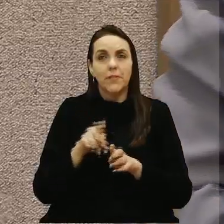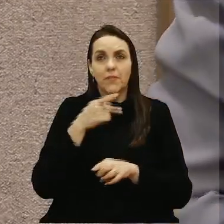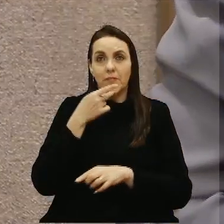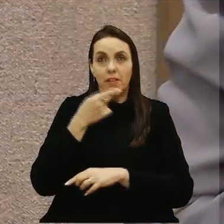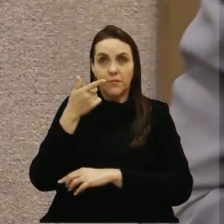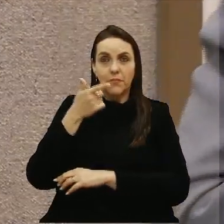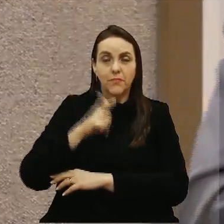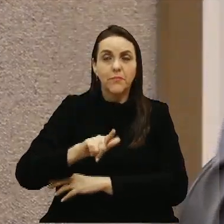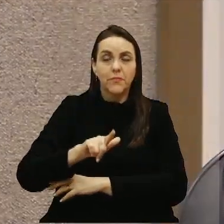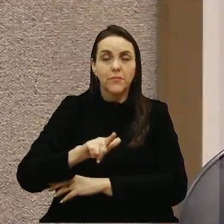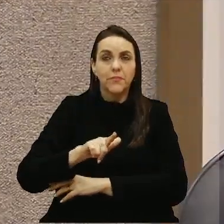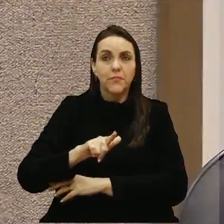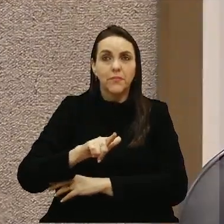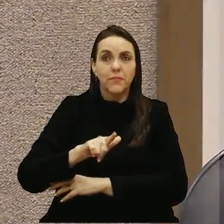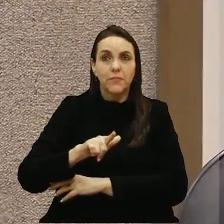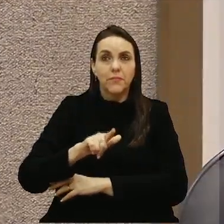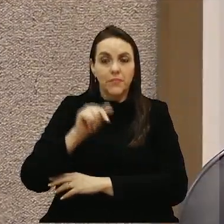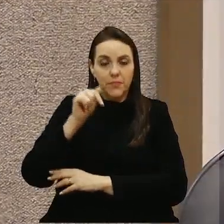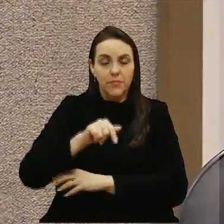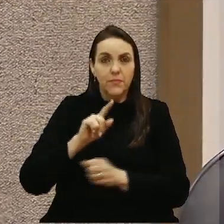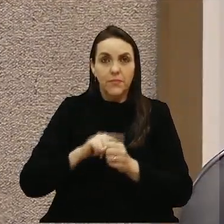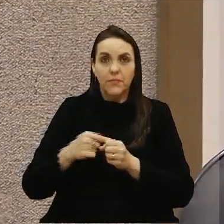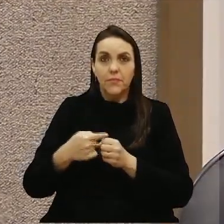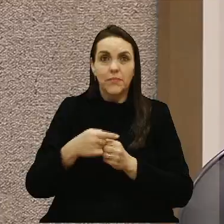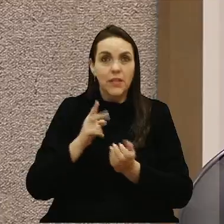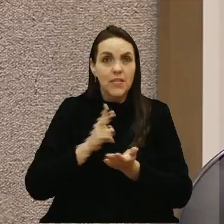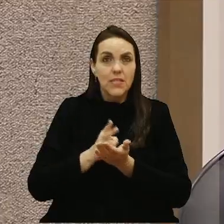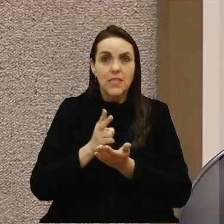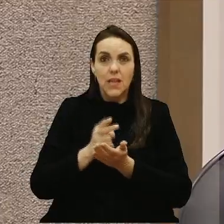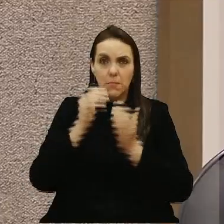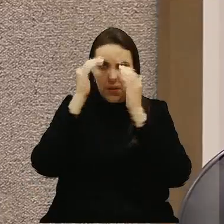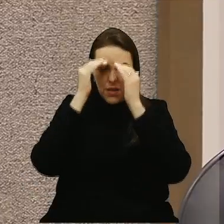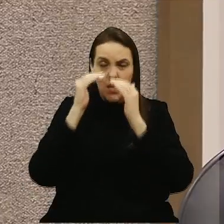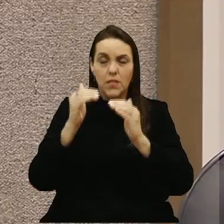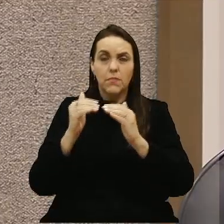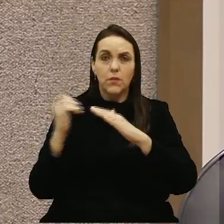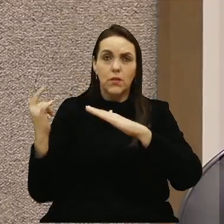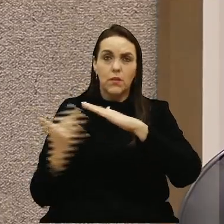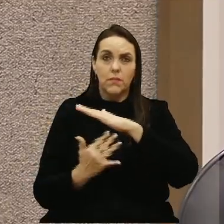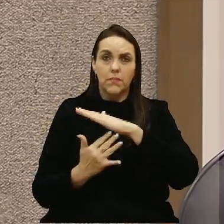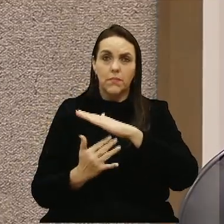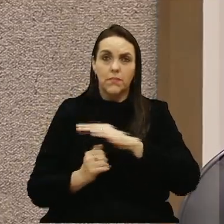reiterar que essa cidade sempre respeitou os imigrantes.